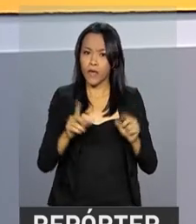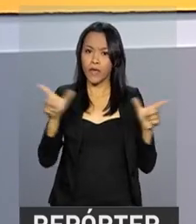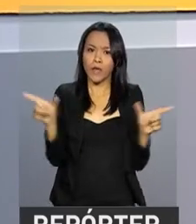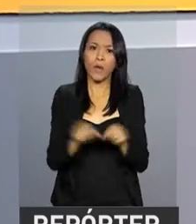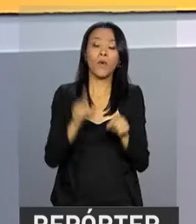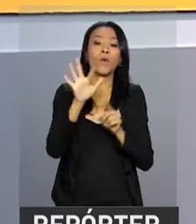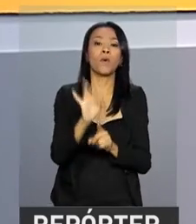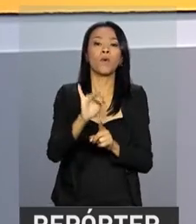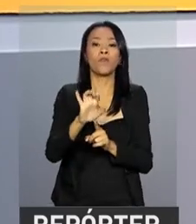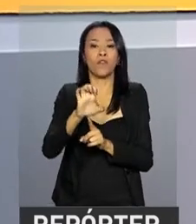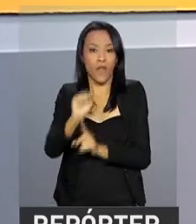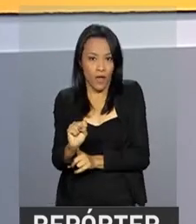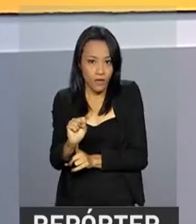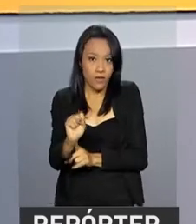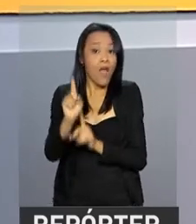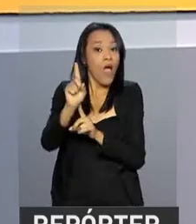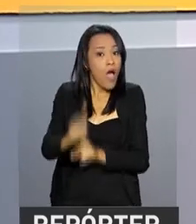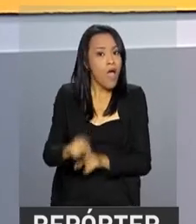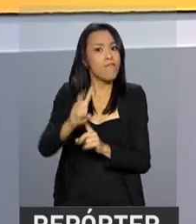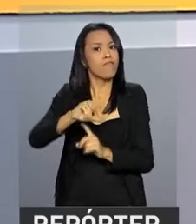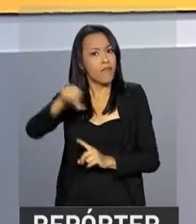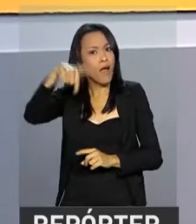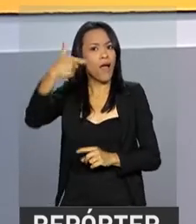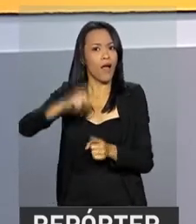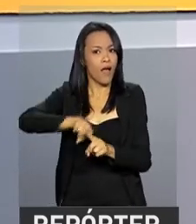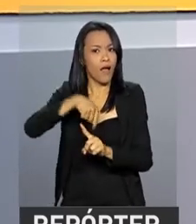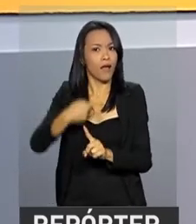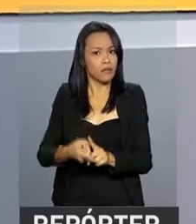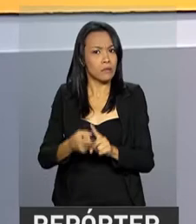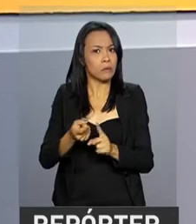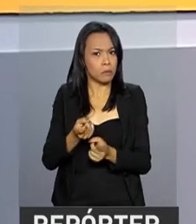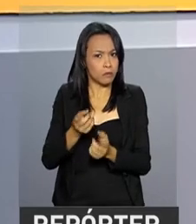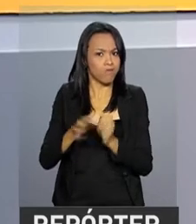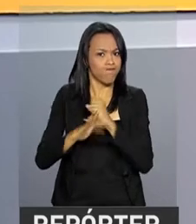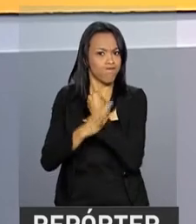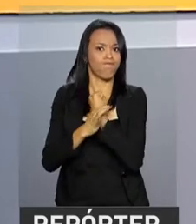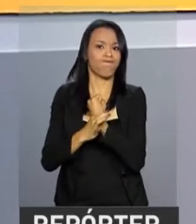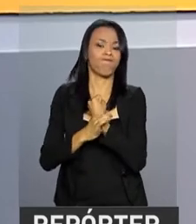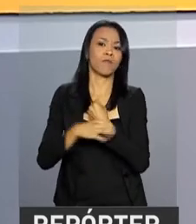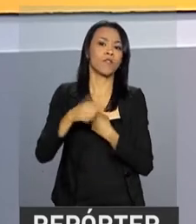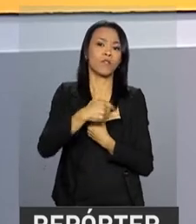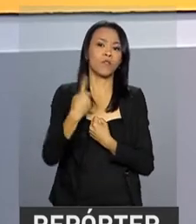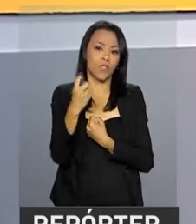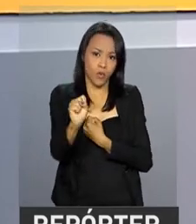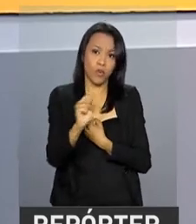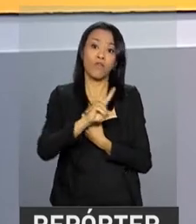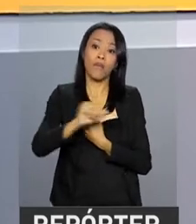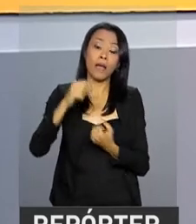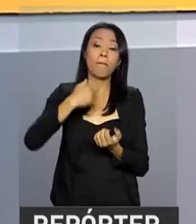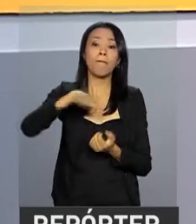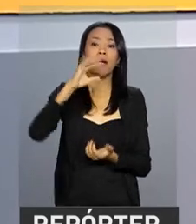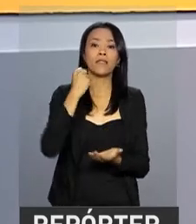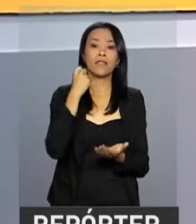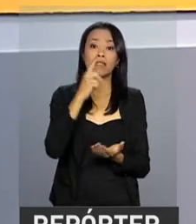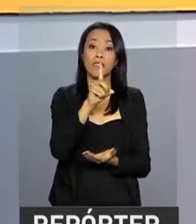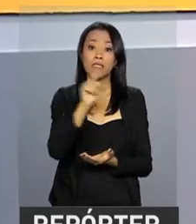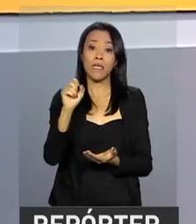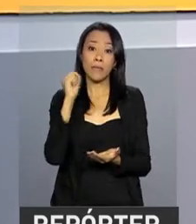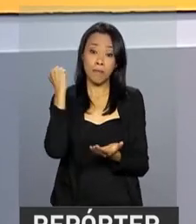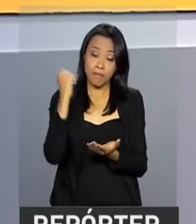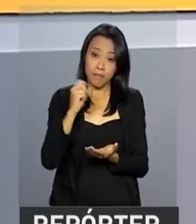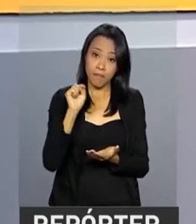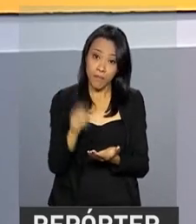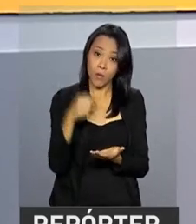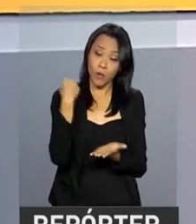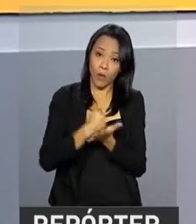Financiamento Estudantil, o FIES, será mais sustentável a partir de 2018 e vai garantir 100 mil contratos com juros zero para